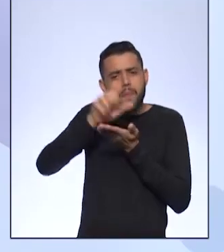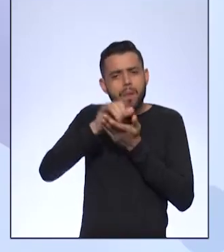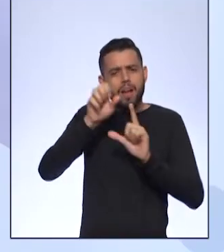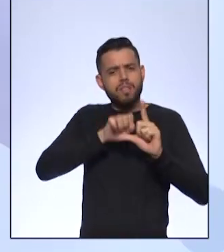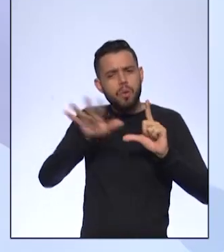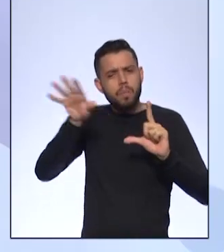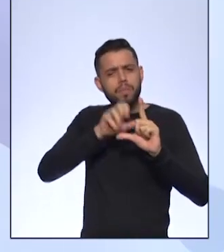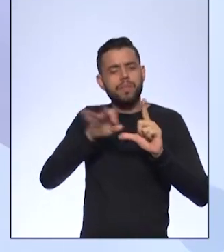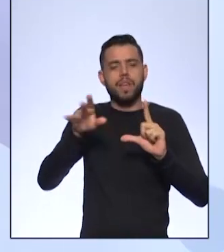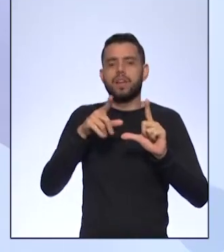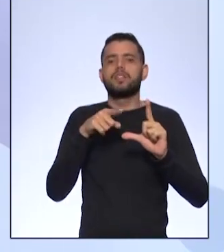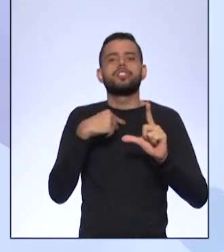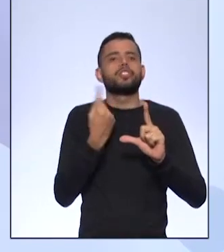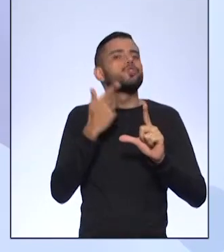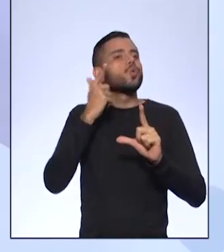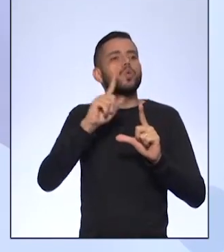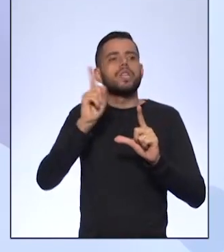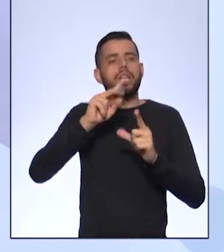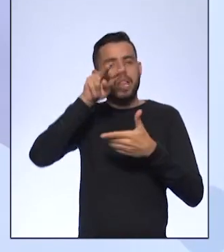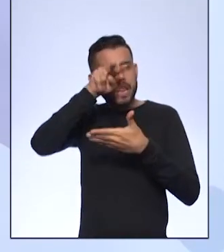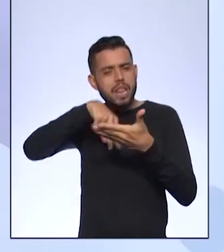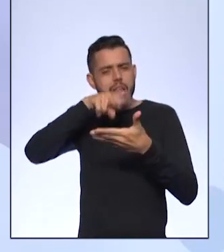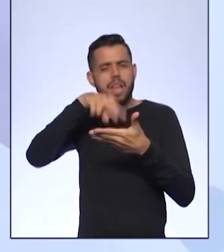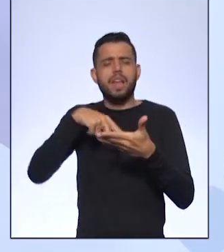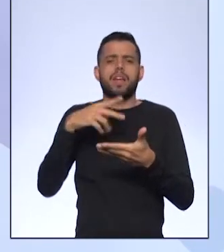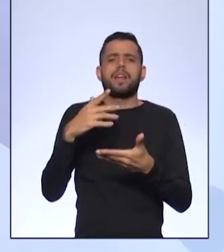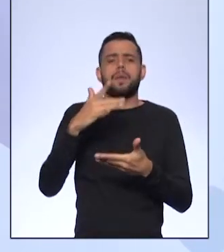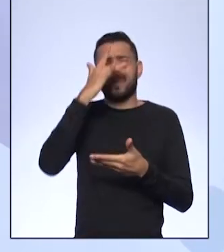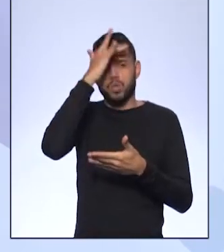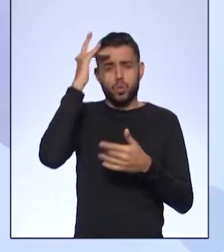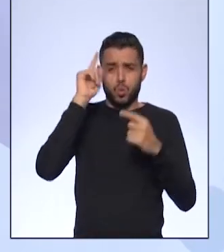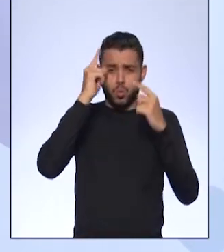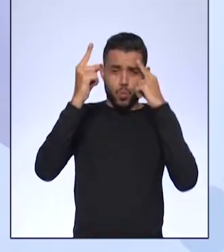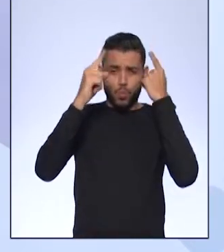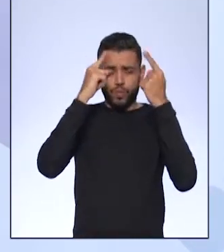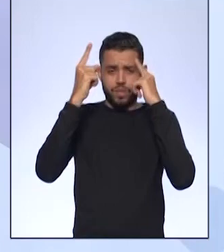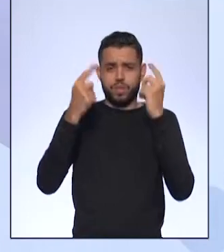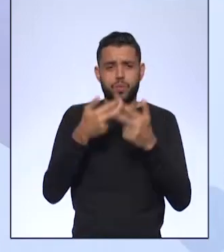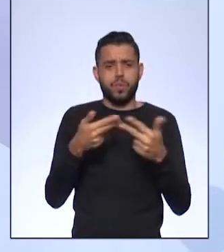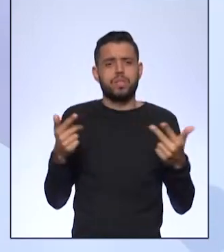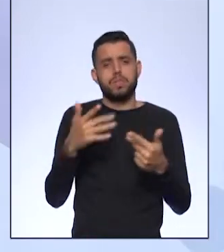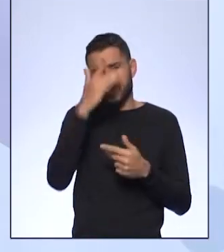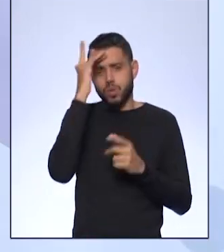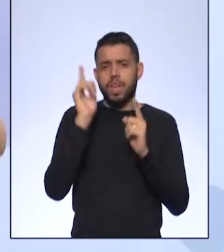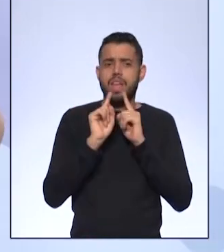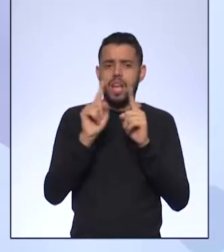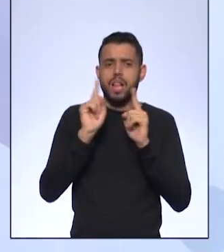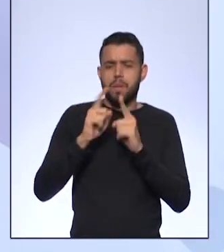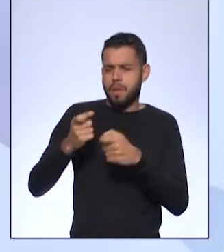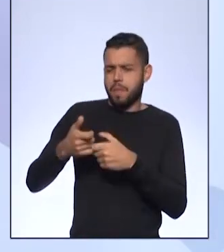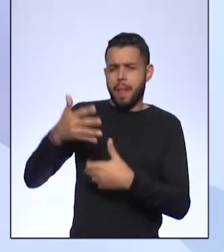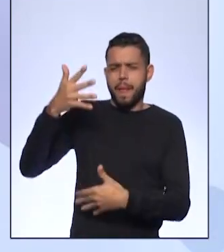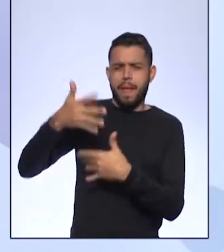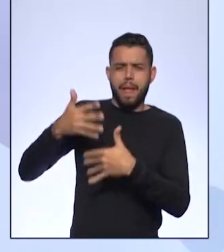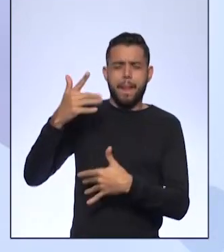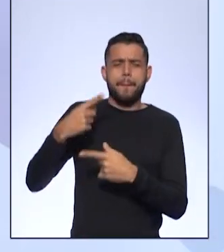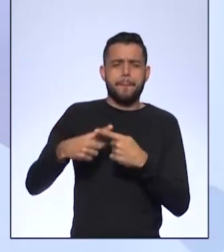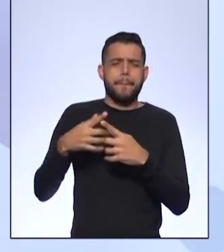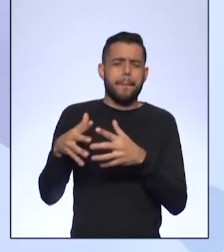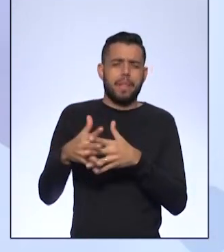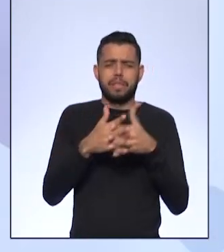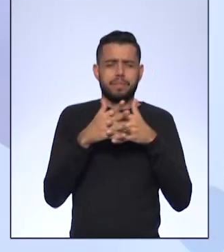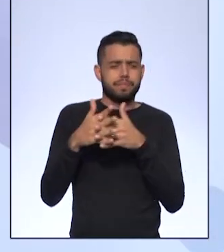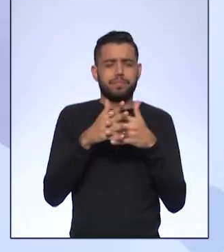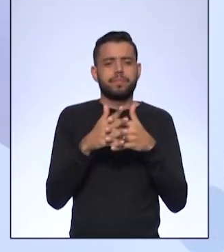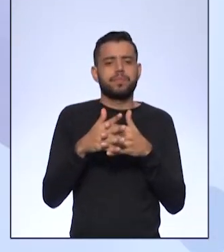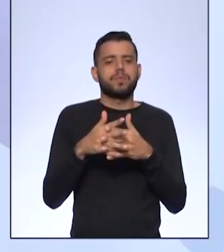as mensagens de quem está com dúvida, de até o pessoal que está com dúvida reclama com vocês, que está ficando perdido no chat, que às vezes se desconcentra da aula por causa